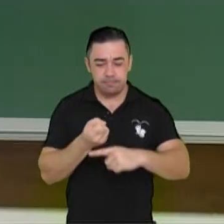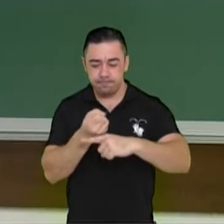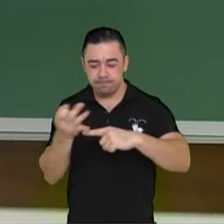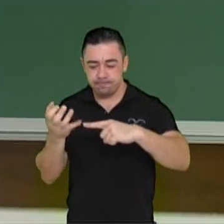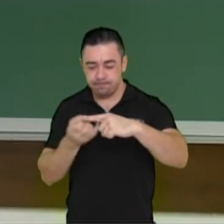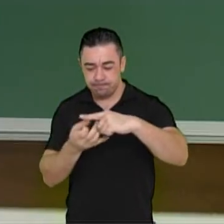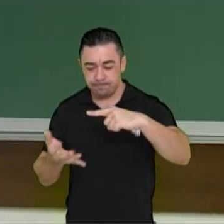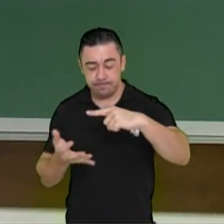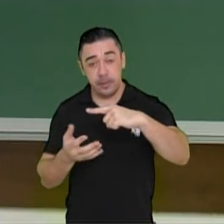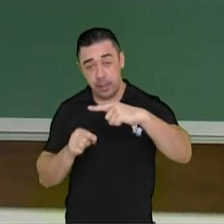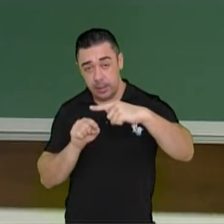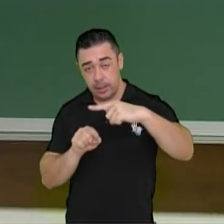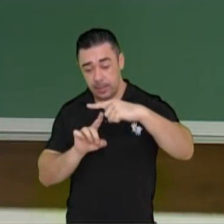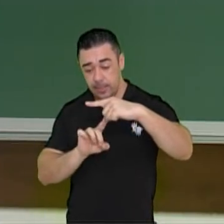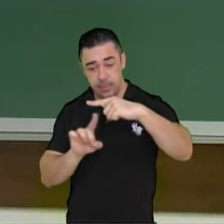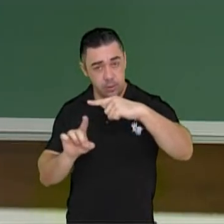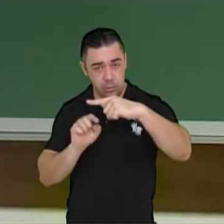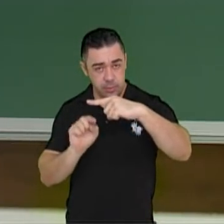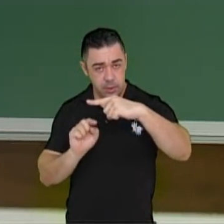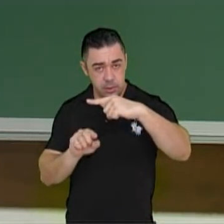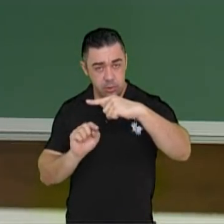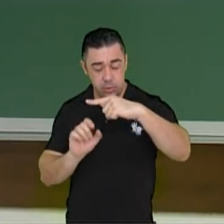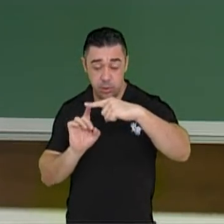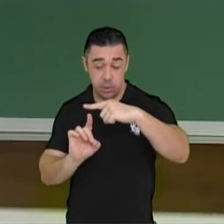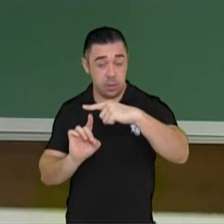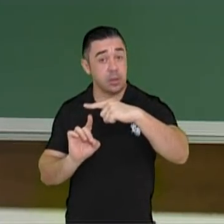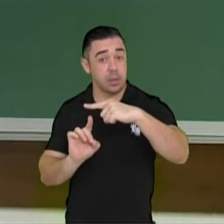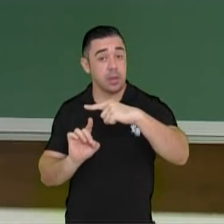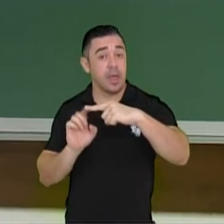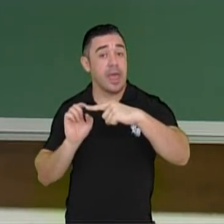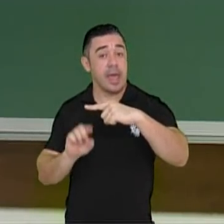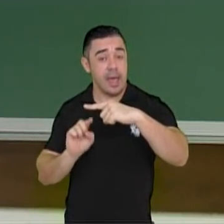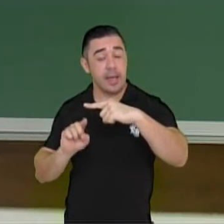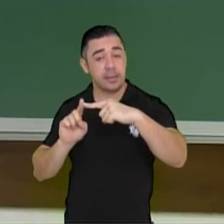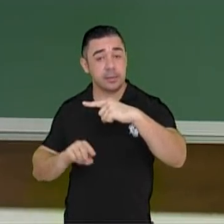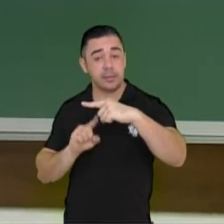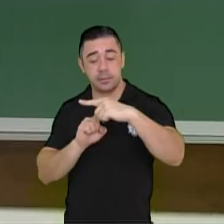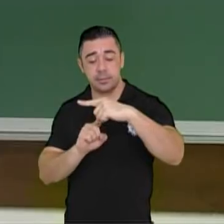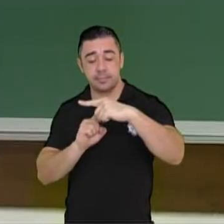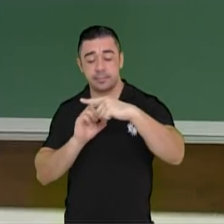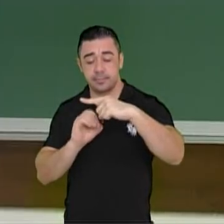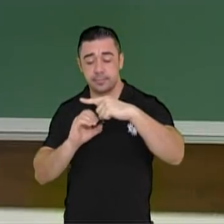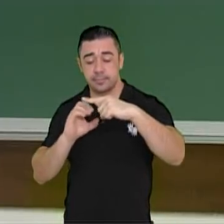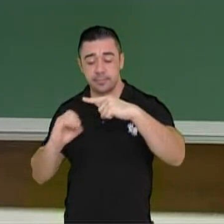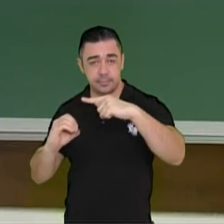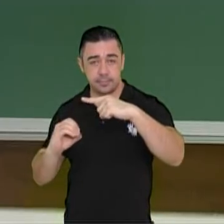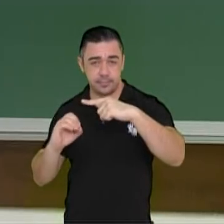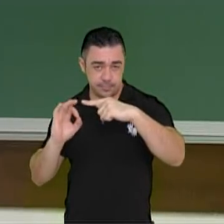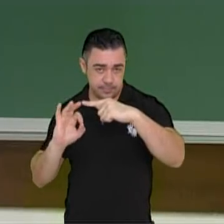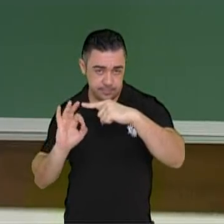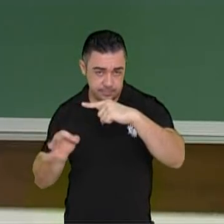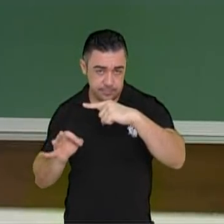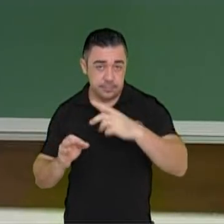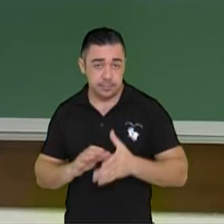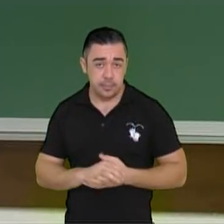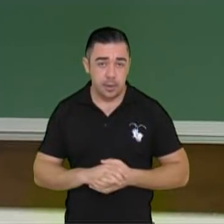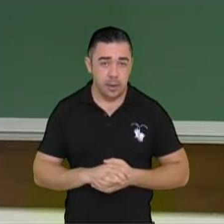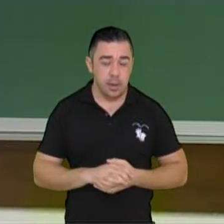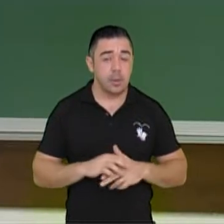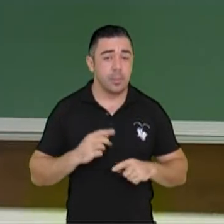o denominador, que é o carinha que vai na parte de baixo da fração, será o 100, porque nós vamos estar